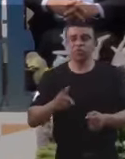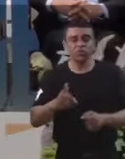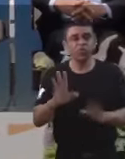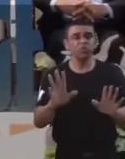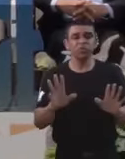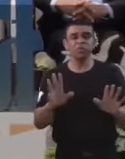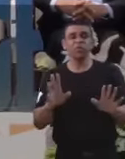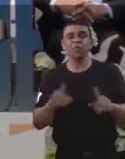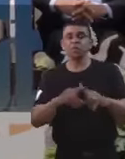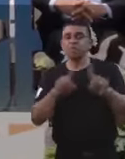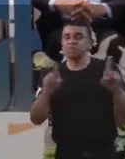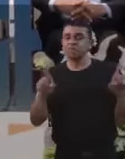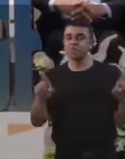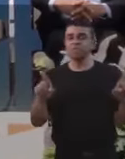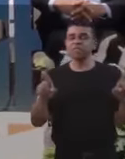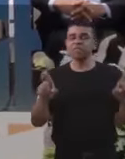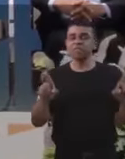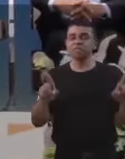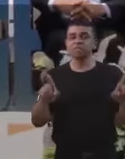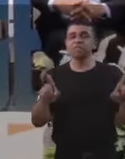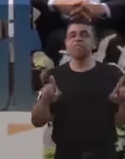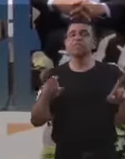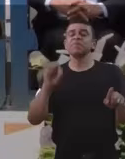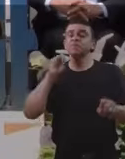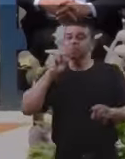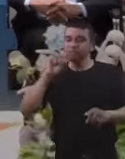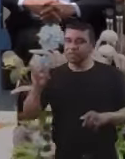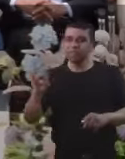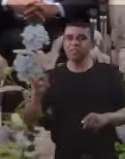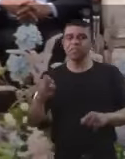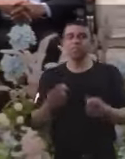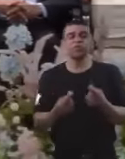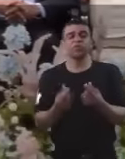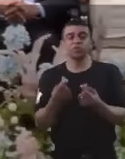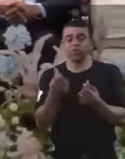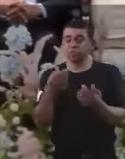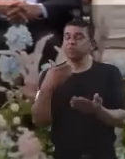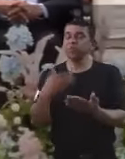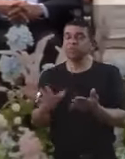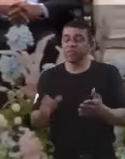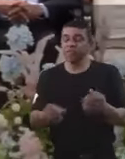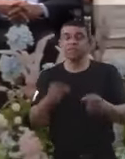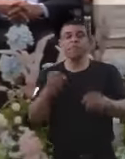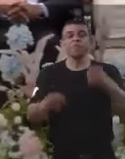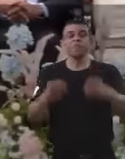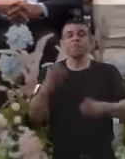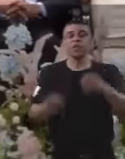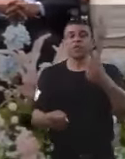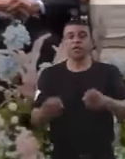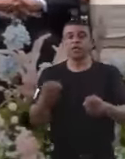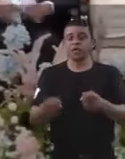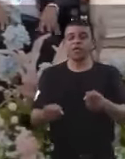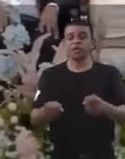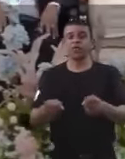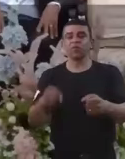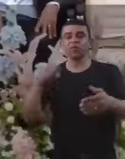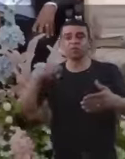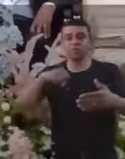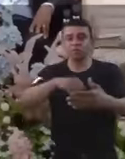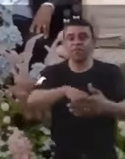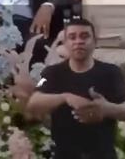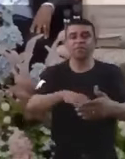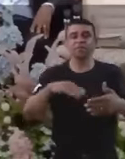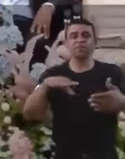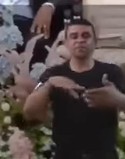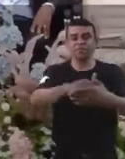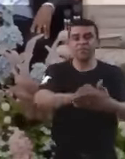aí. Agora, irmão, perdeu um dinheirinho, bateu um carro, tadinha da esposa, coitado dos filhos, o cara endemonia